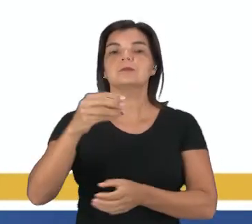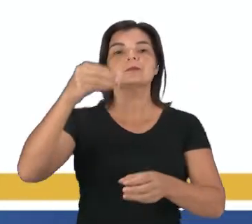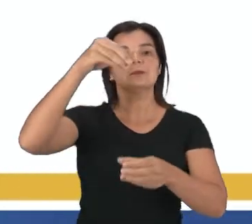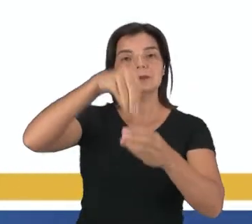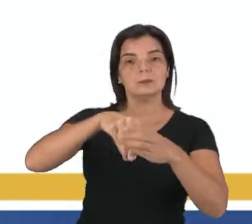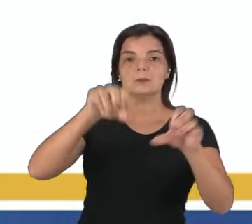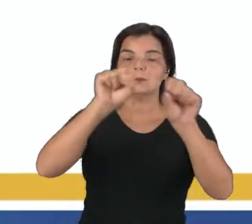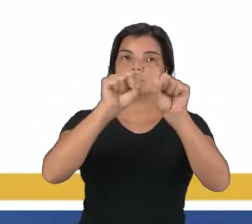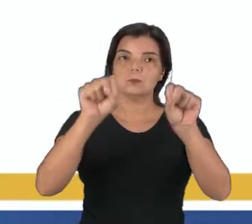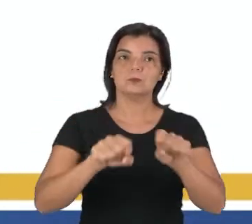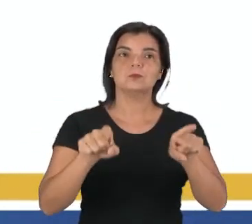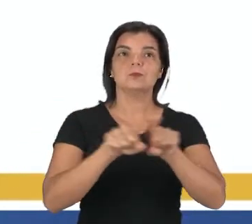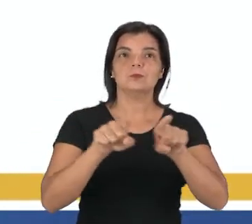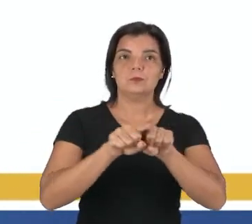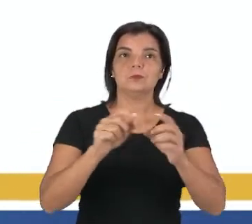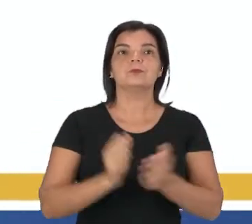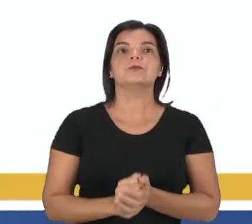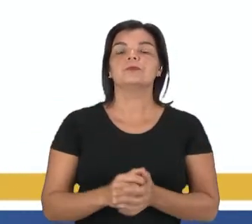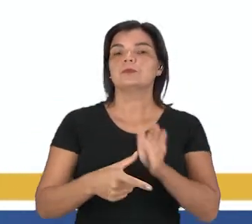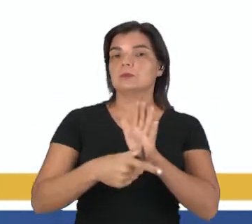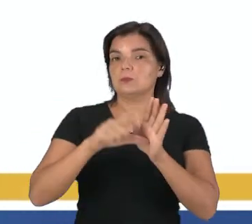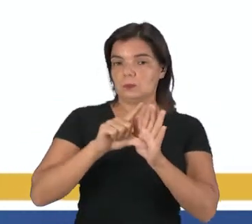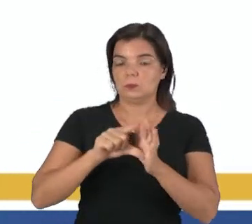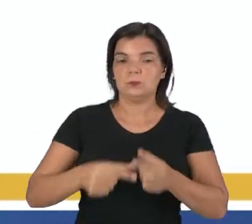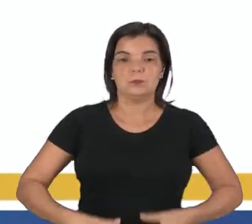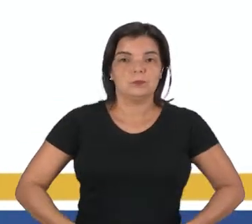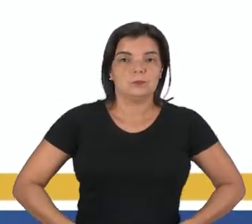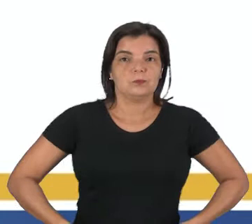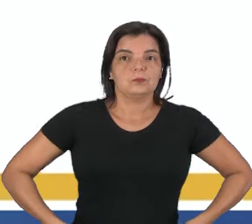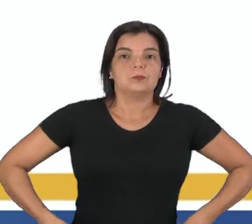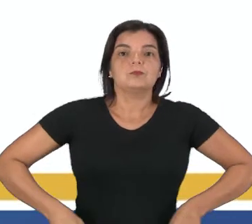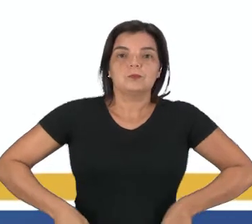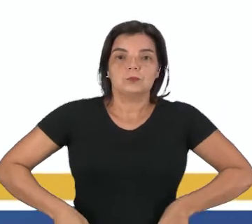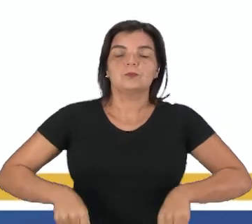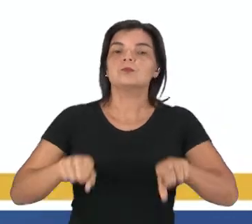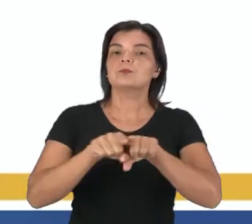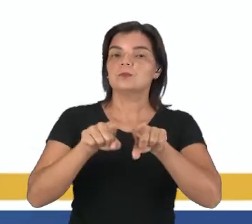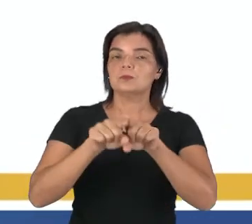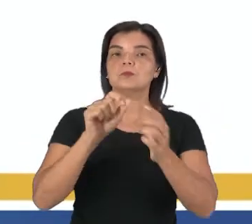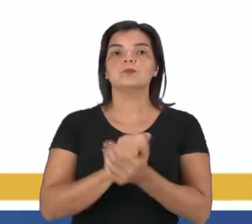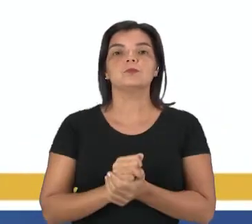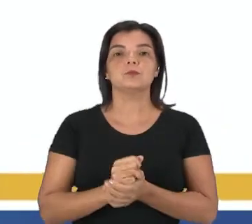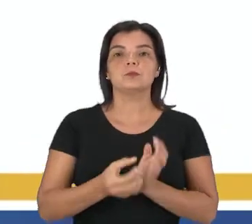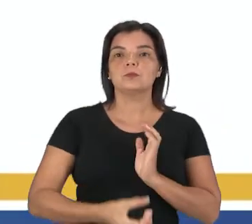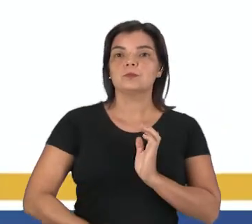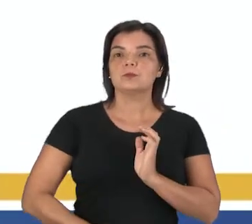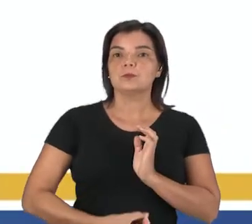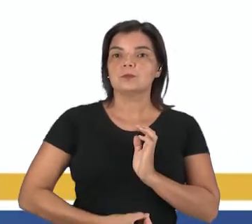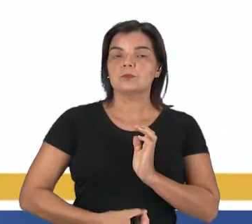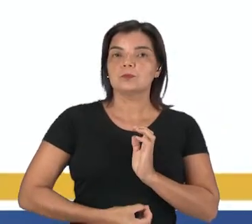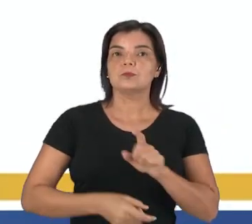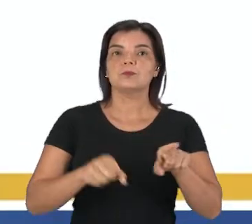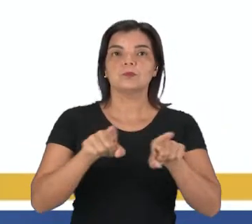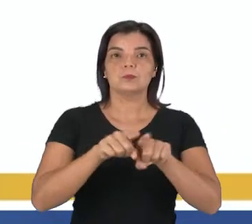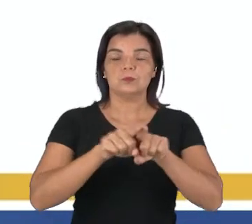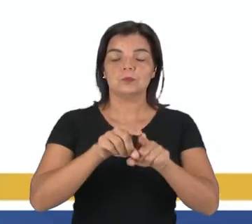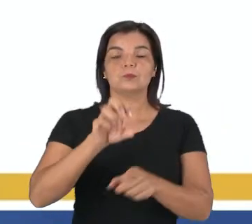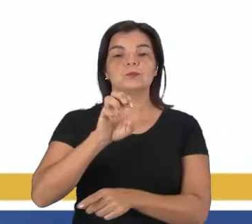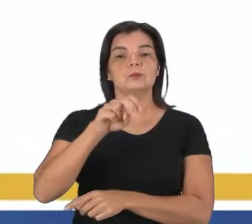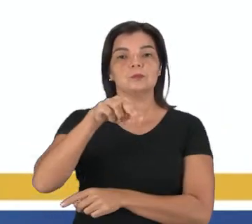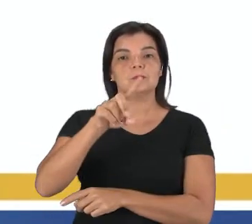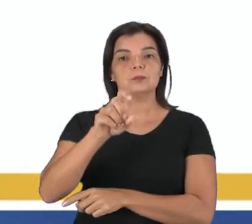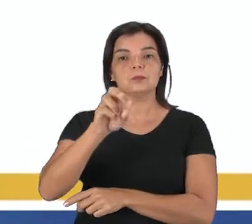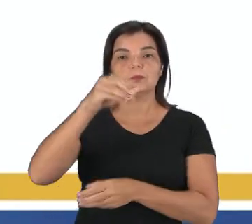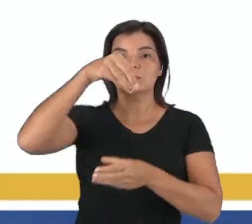sistema. Nós temos as tubas uterinas, antigamente chamadas de trompa de Falópios, temos o útero, o endométrio, que é a